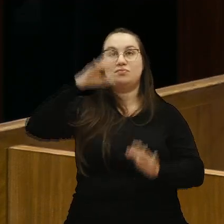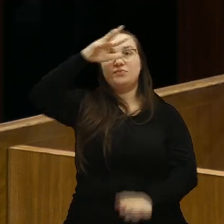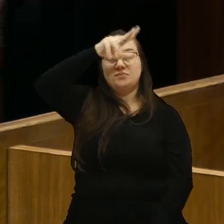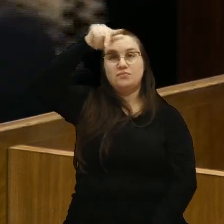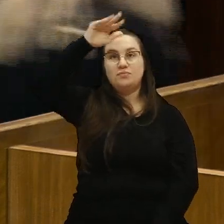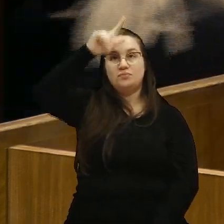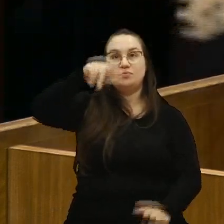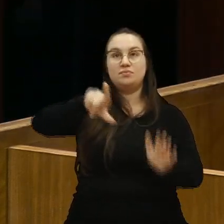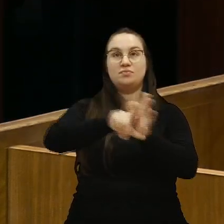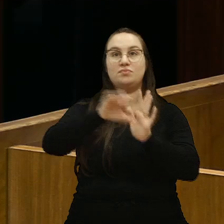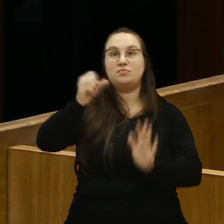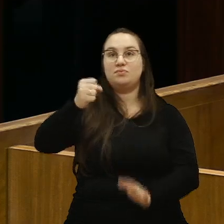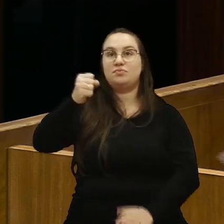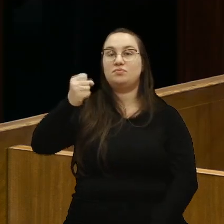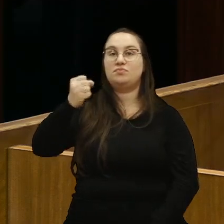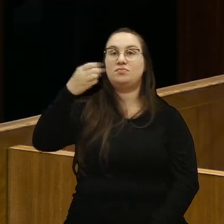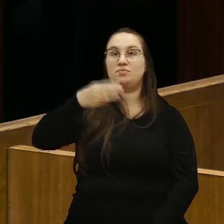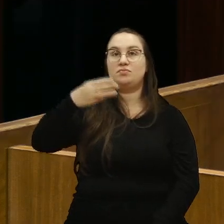A lei é